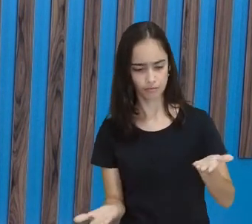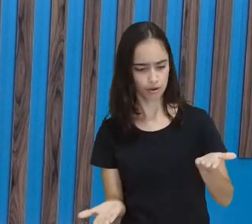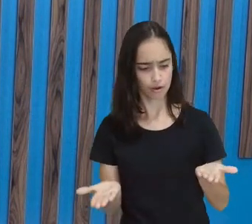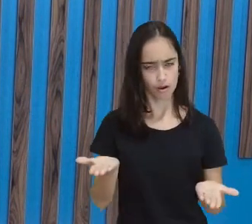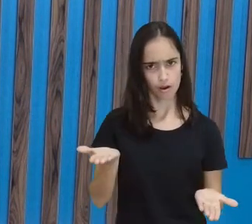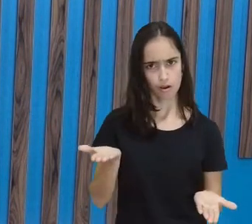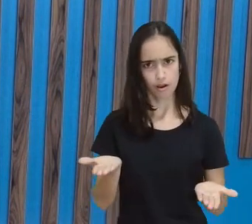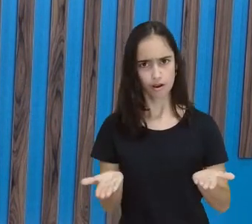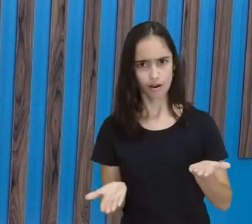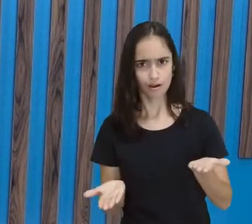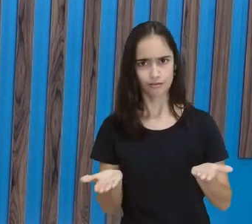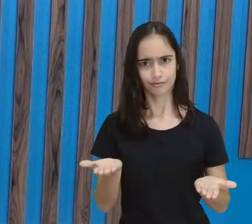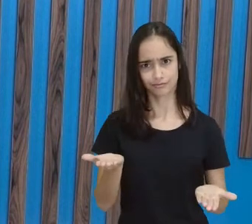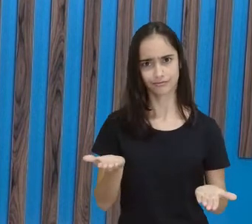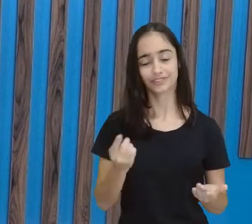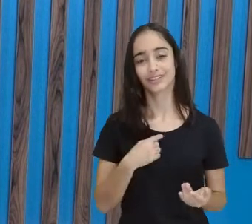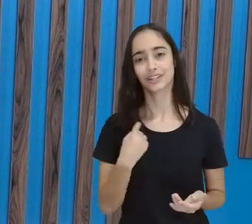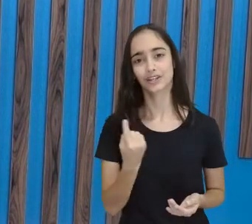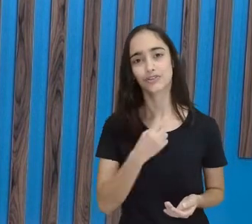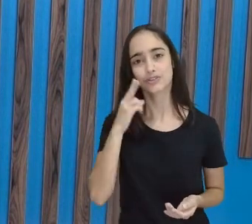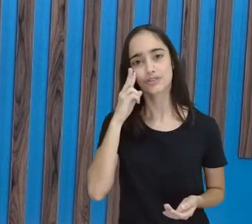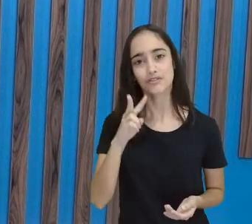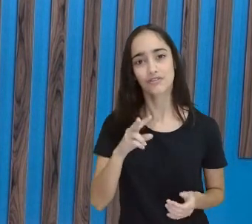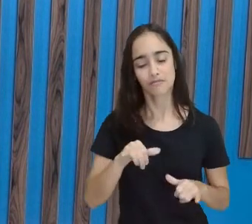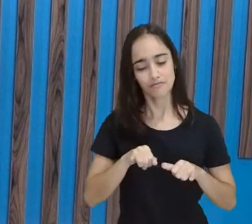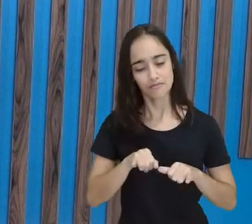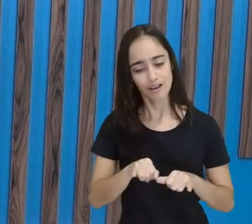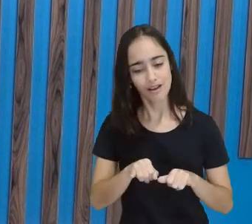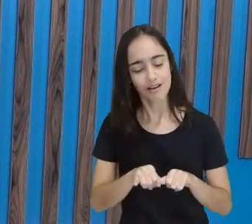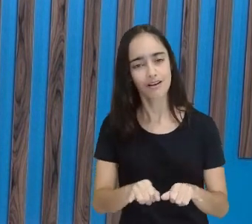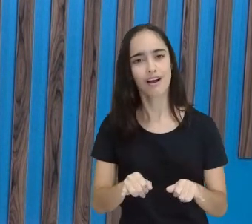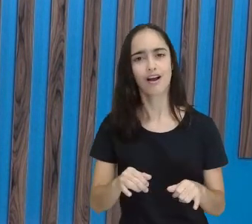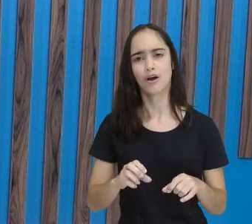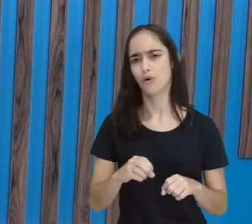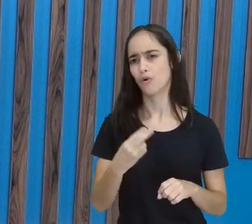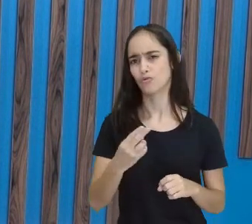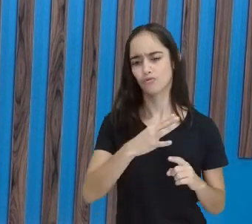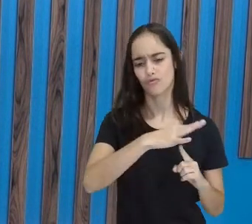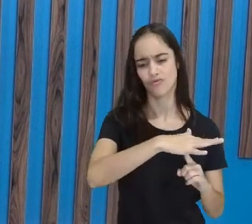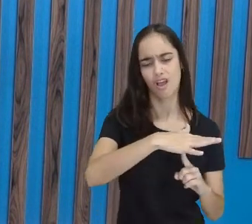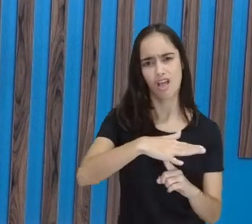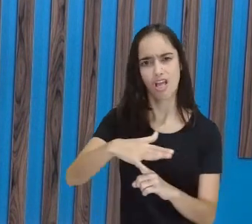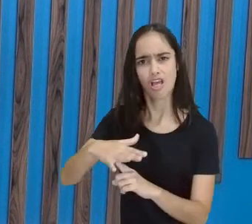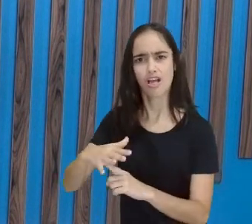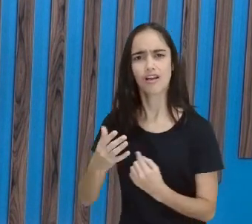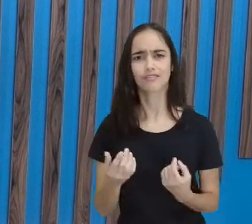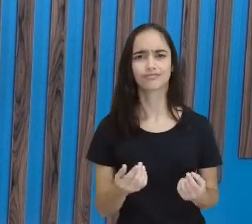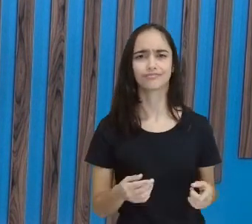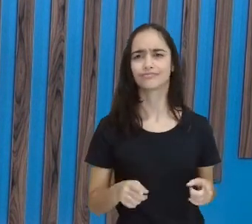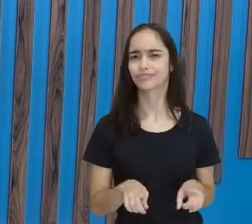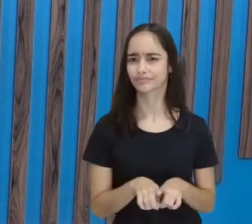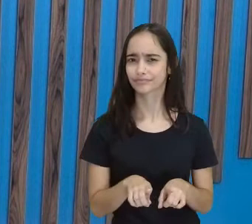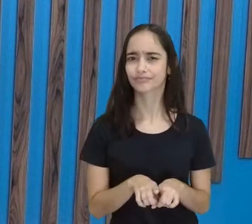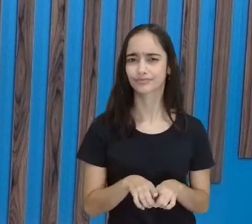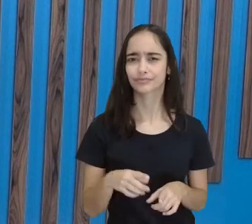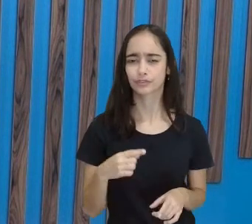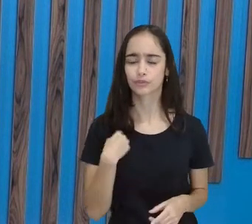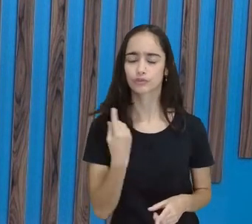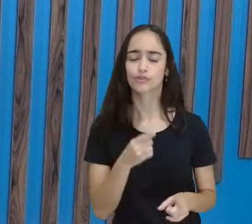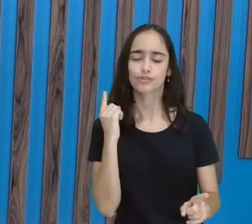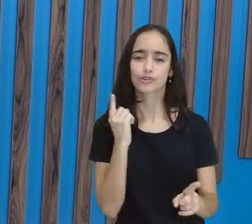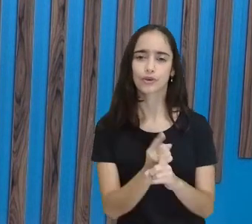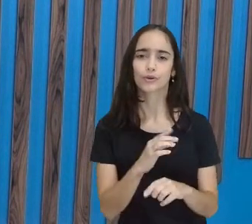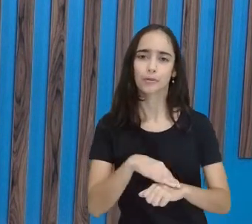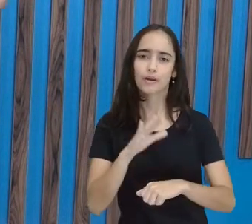né? Mais feiras livres, né? Mercados públicos, a gente encontra mais essa balança aqui,